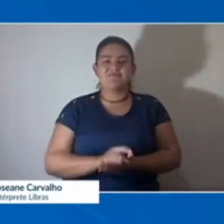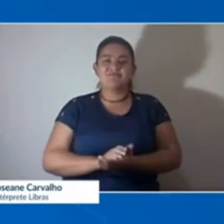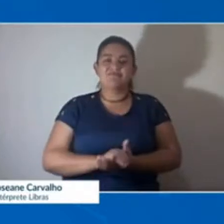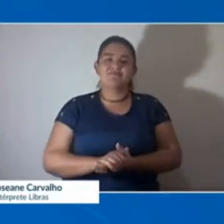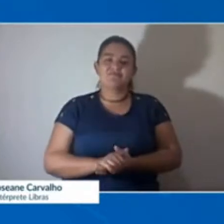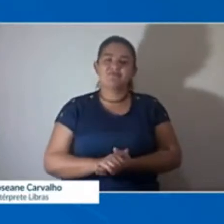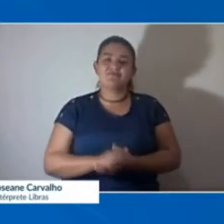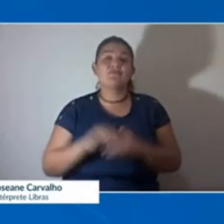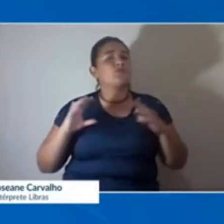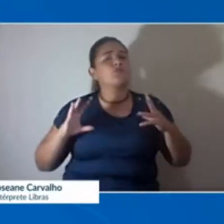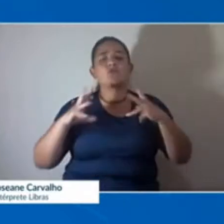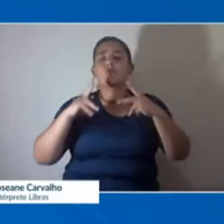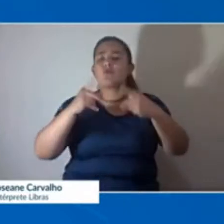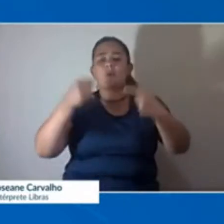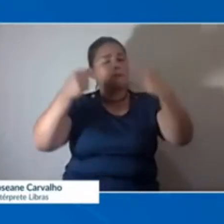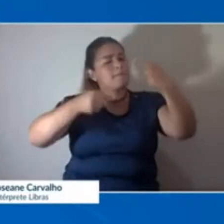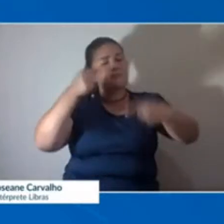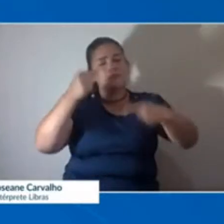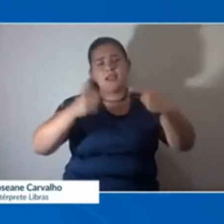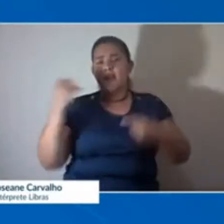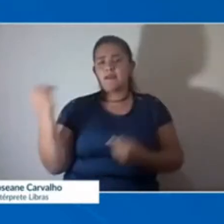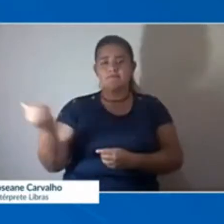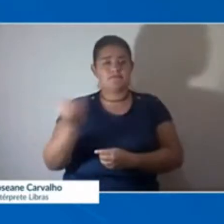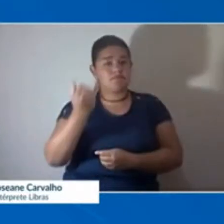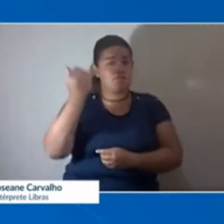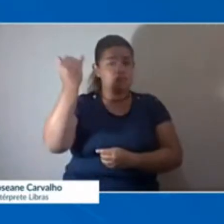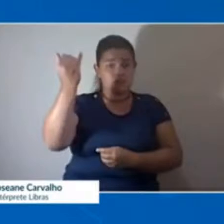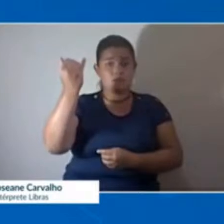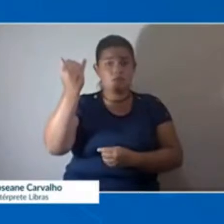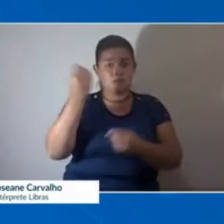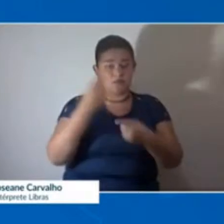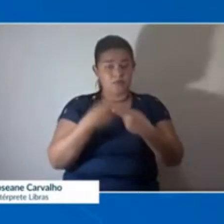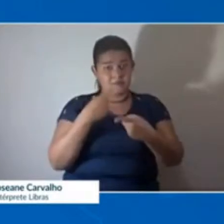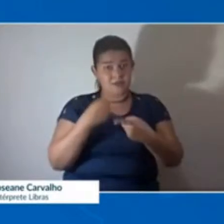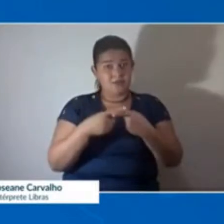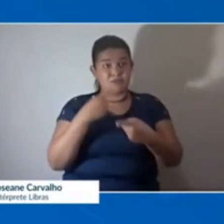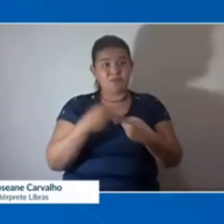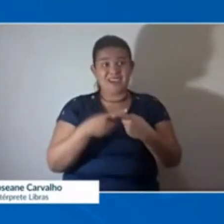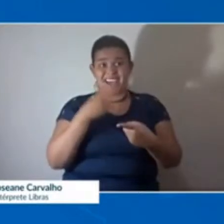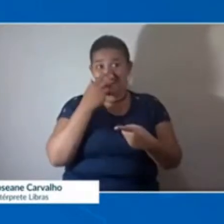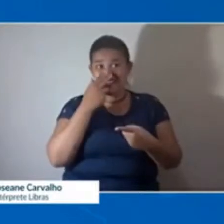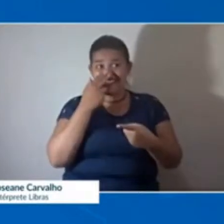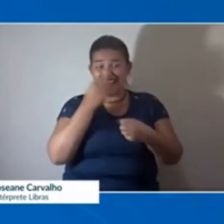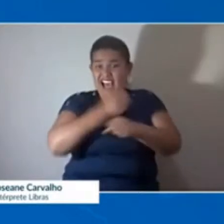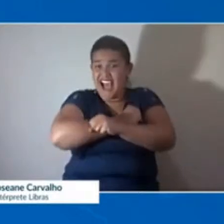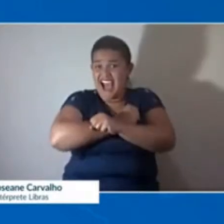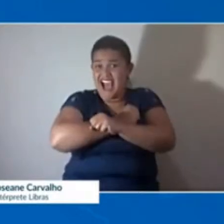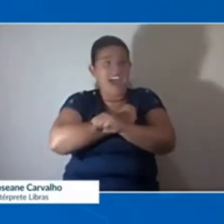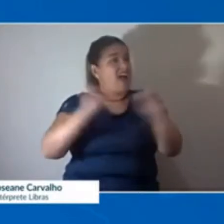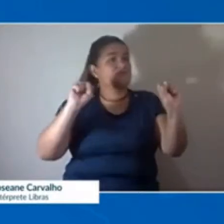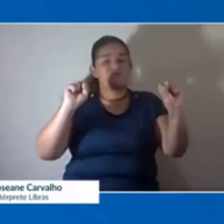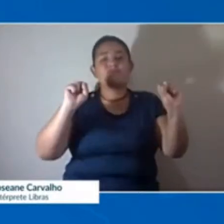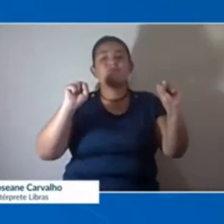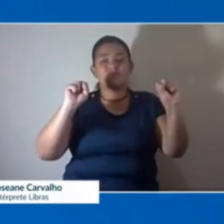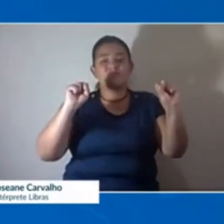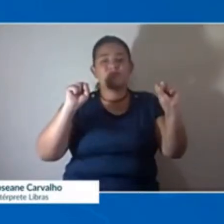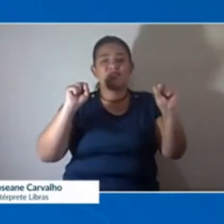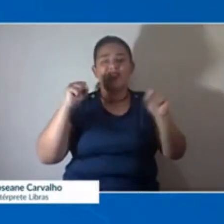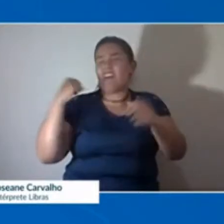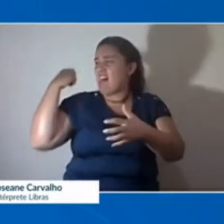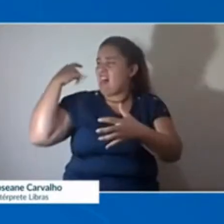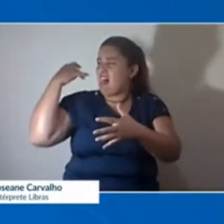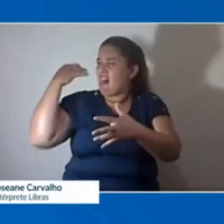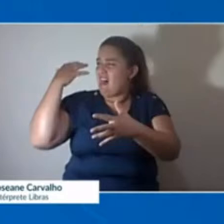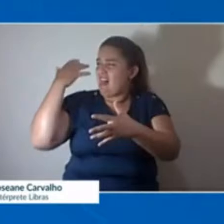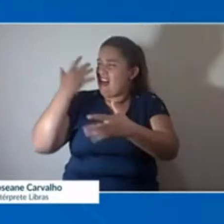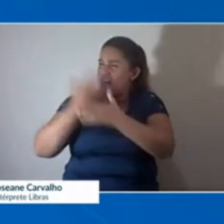questões são muito importantes, porque nós vamos quebrando, né, rompendo com alguns alicerces que são